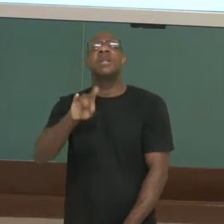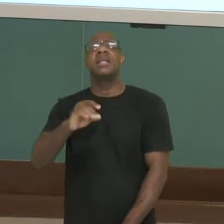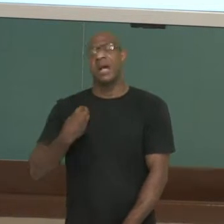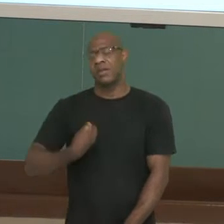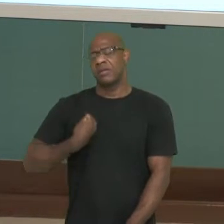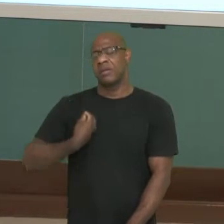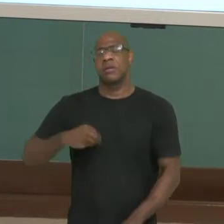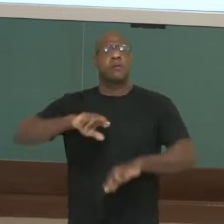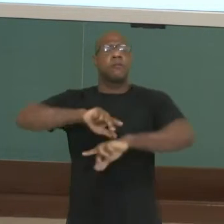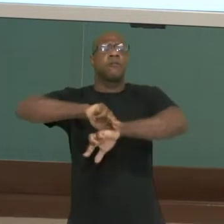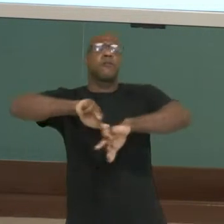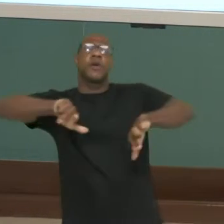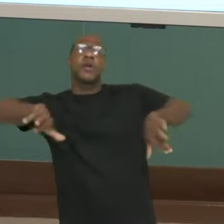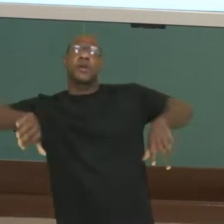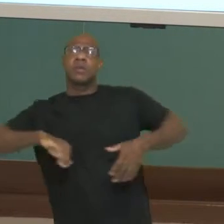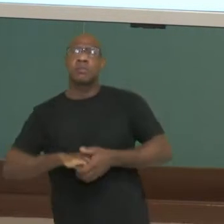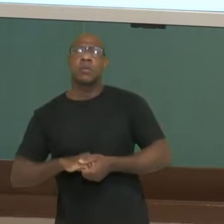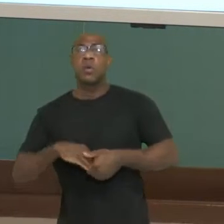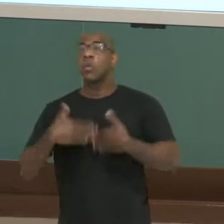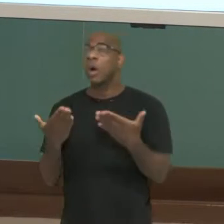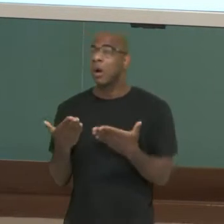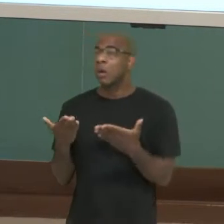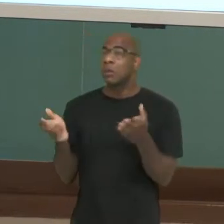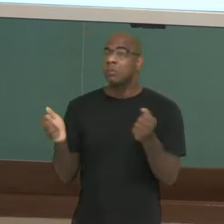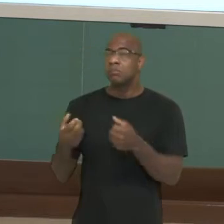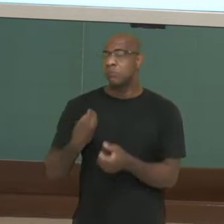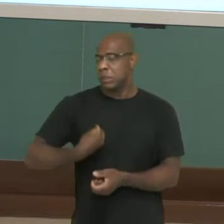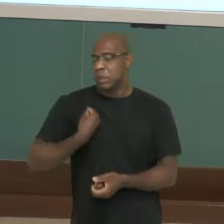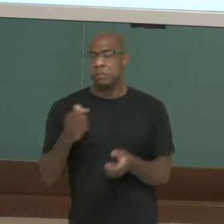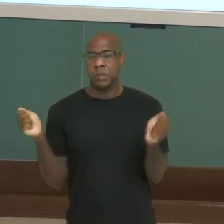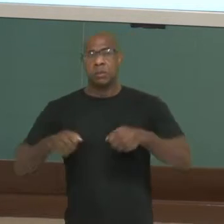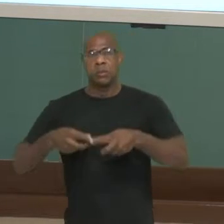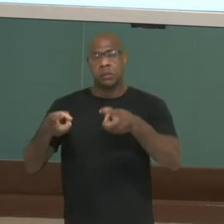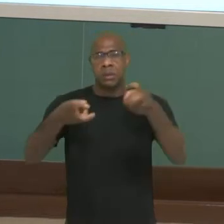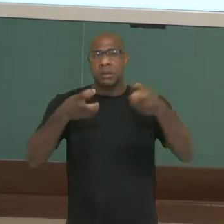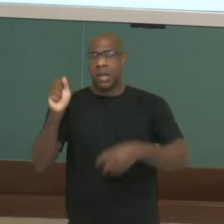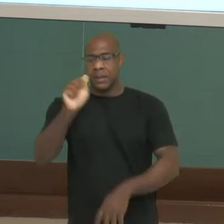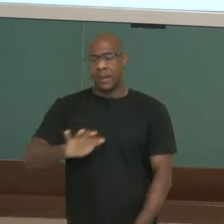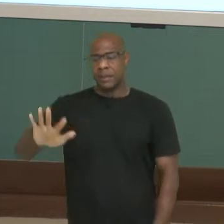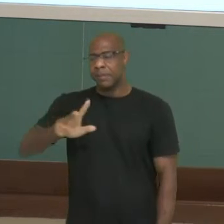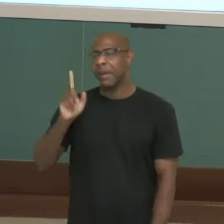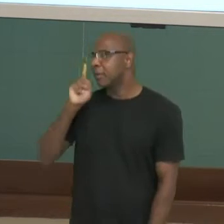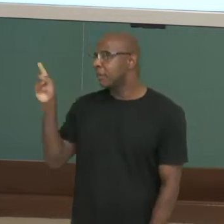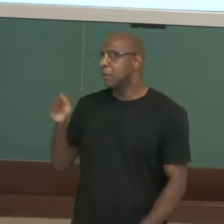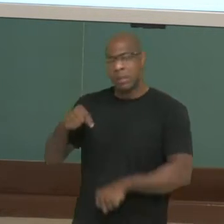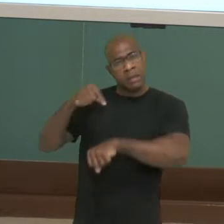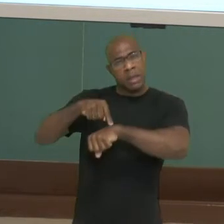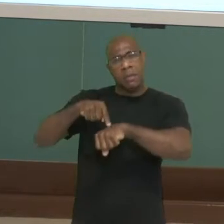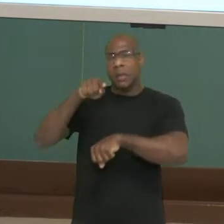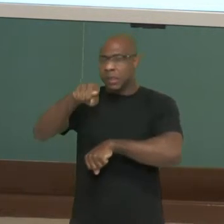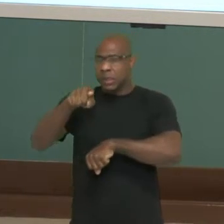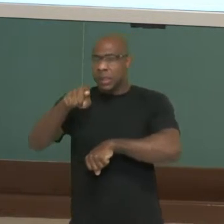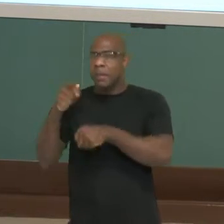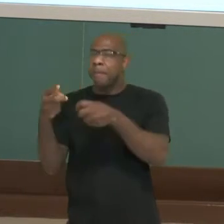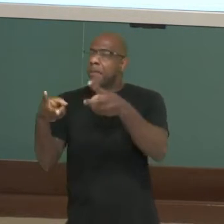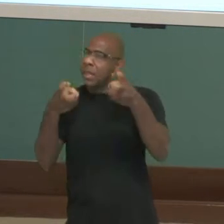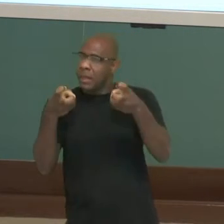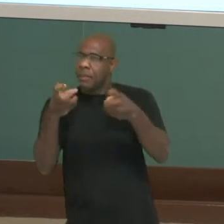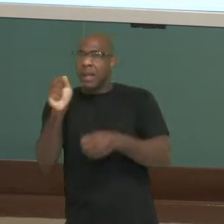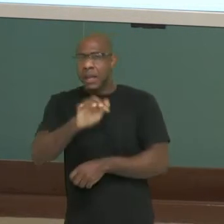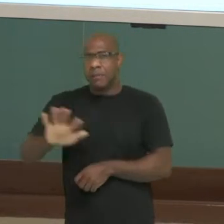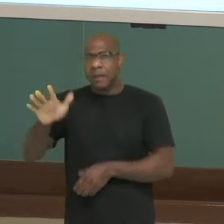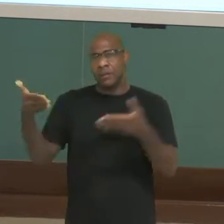biodiversidade? Quais seres podemos observar nesta imagem? Um tempinho para vocês. Analisem bem a